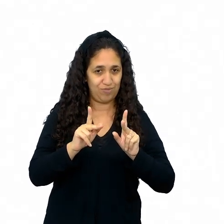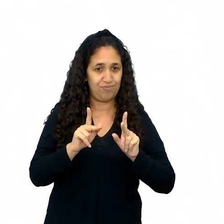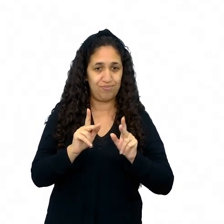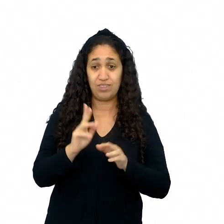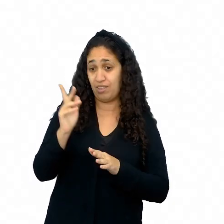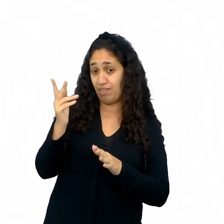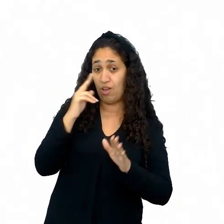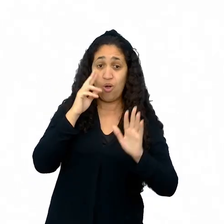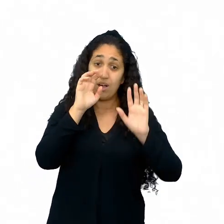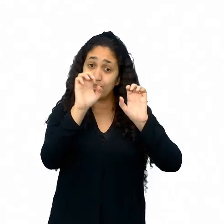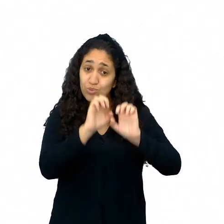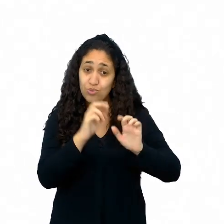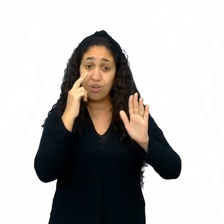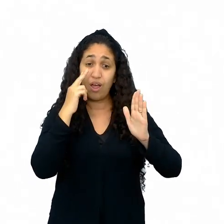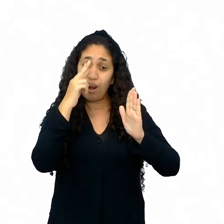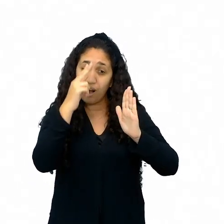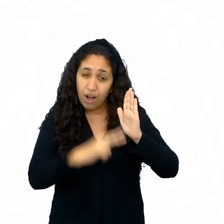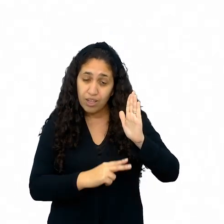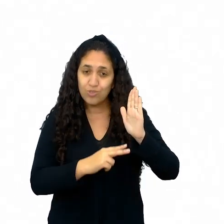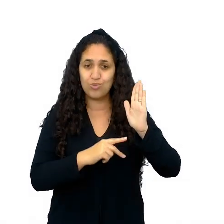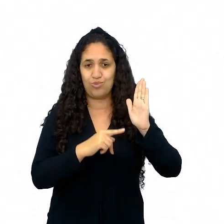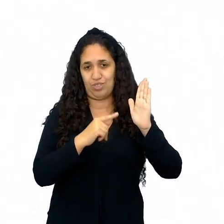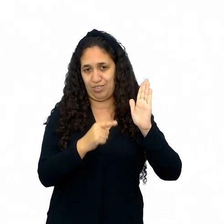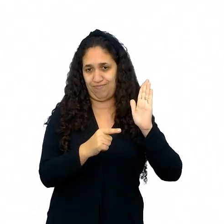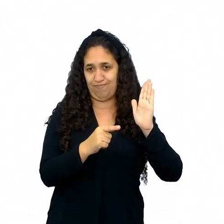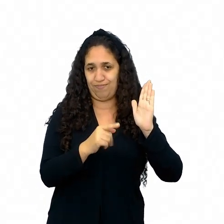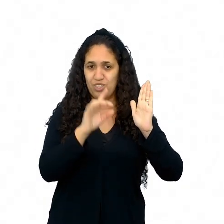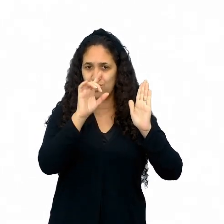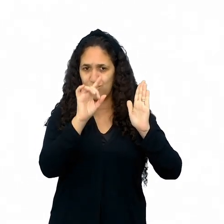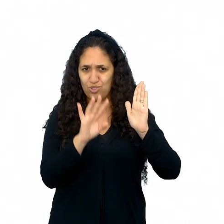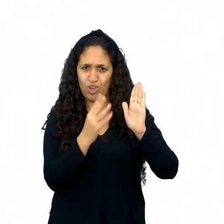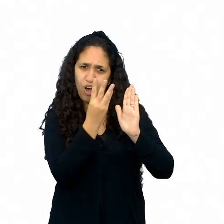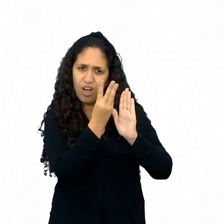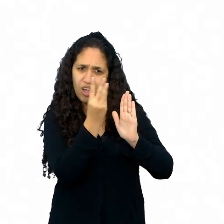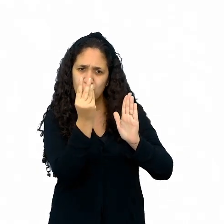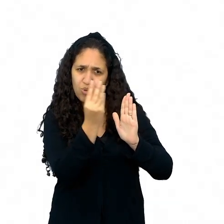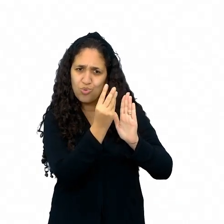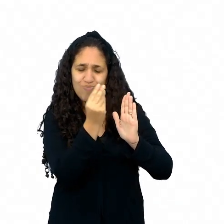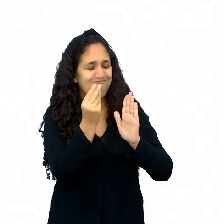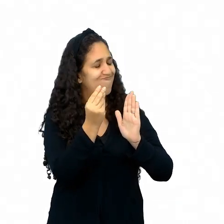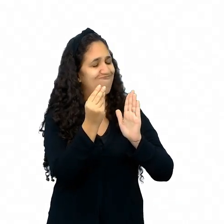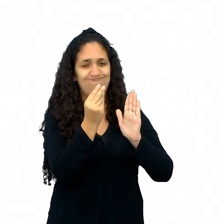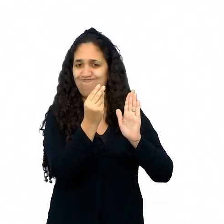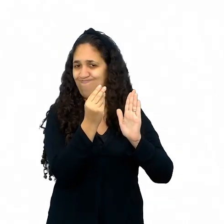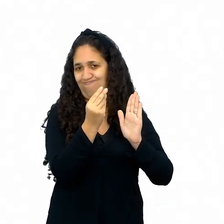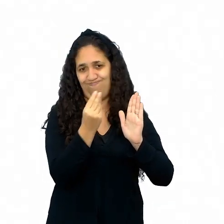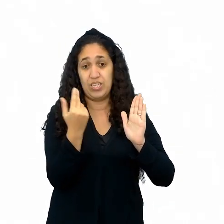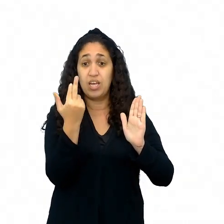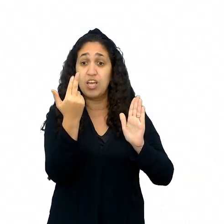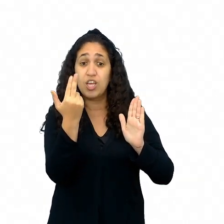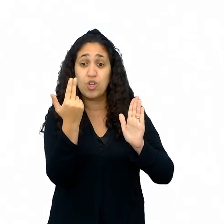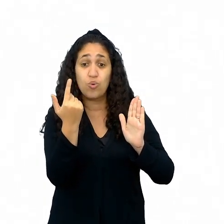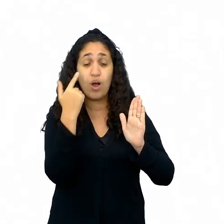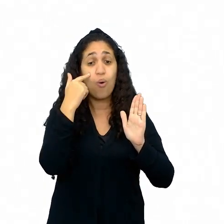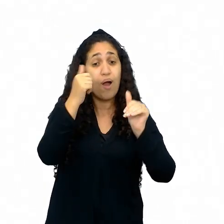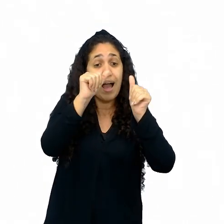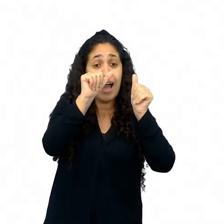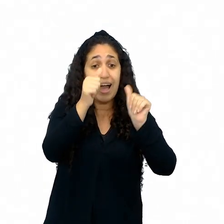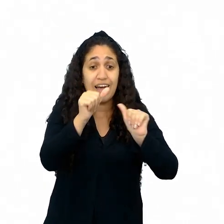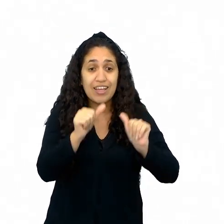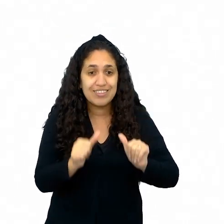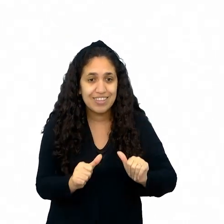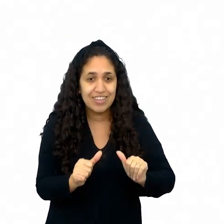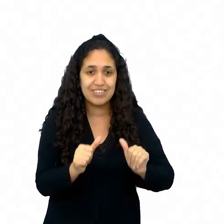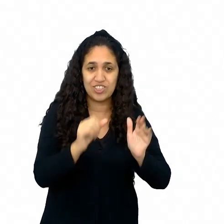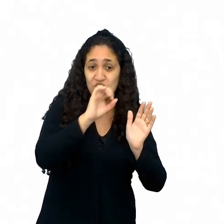a leitura feita pelo estudante não pode ficar somente na superfície, assim como a análise que fazemos